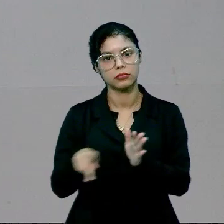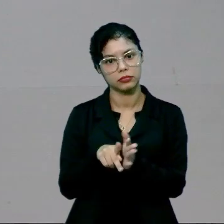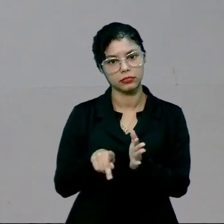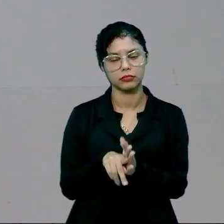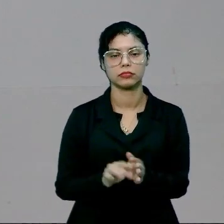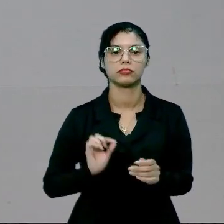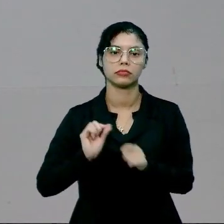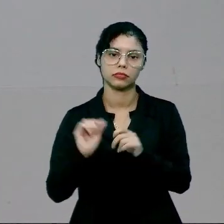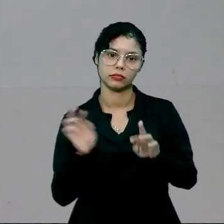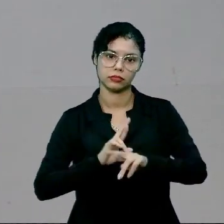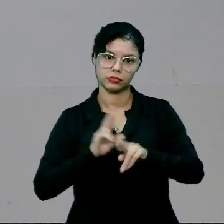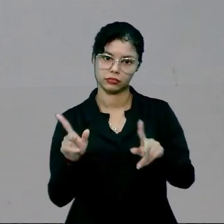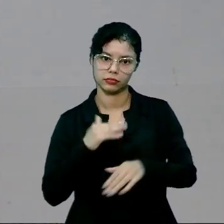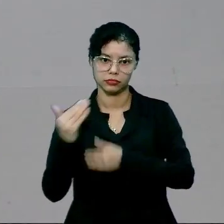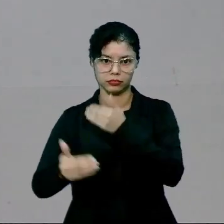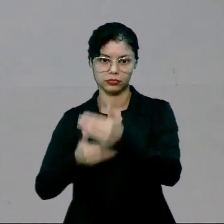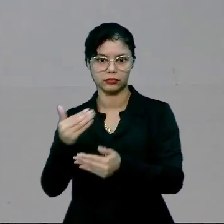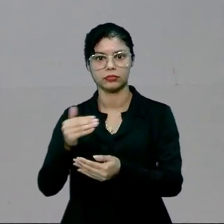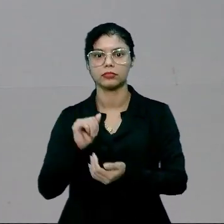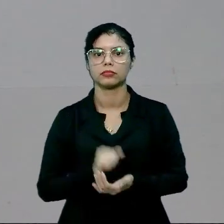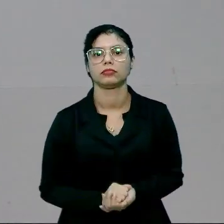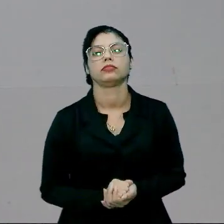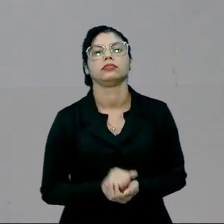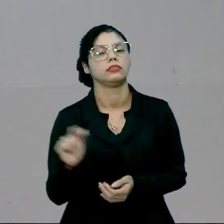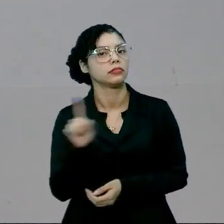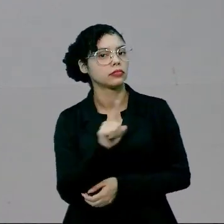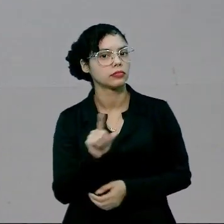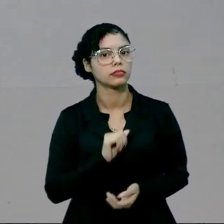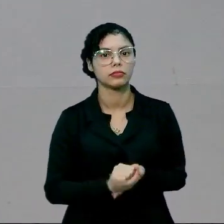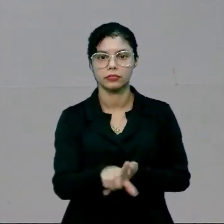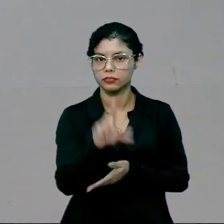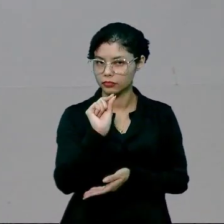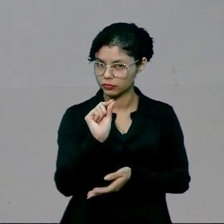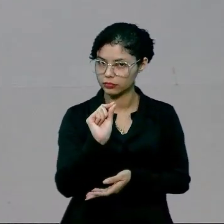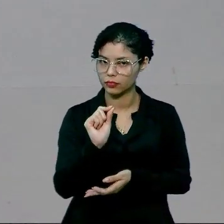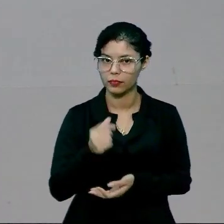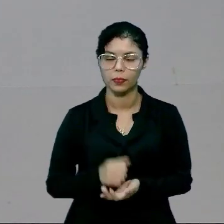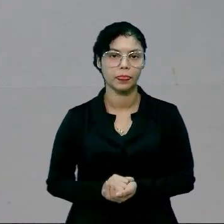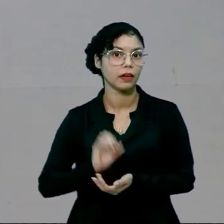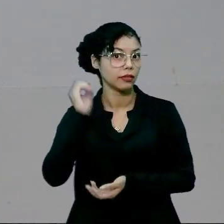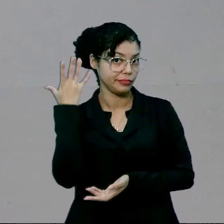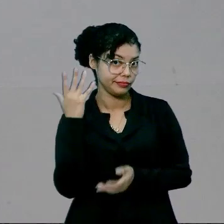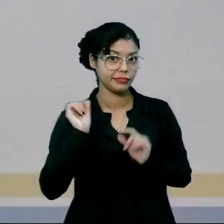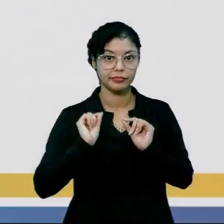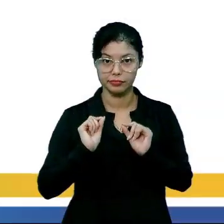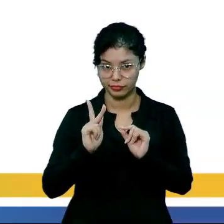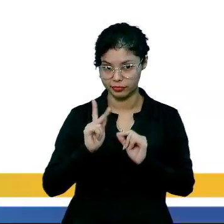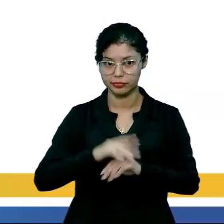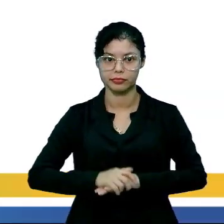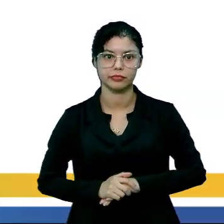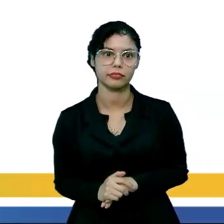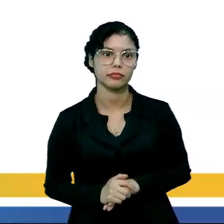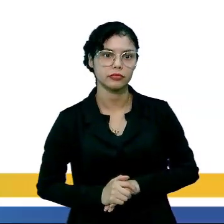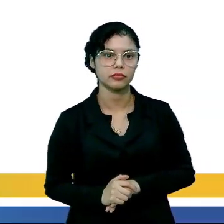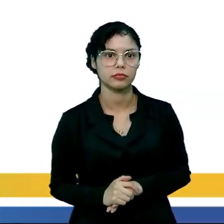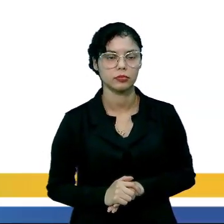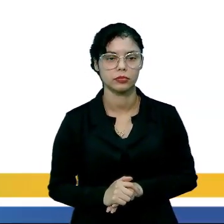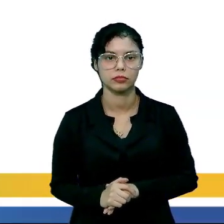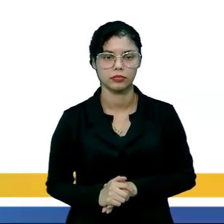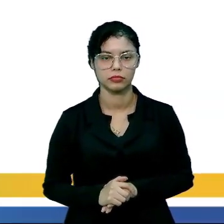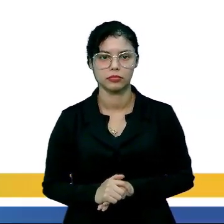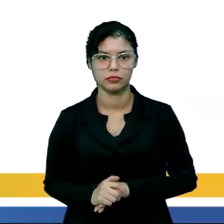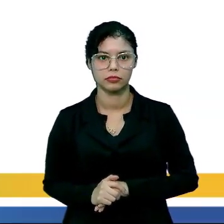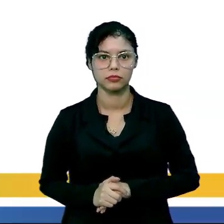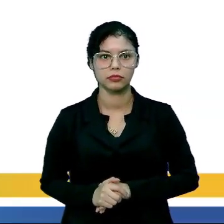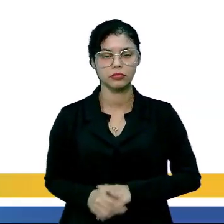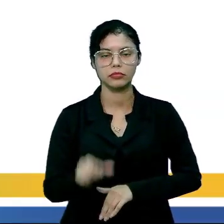inserido, faz toda a história se desenvolver e não é escolhida por acaso, tá bom? Então vamos